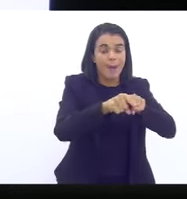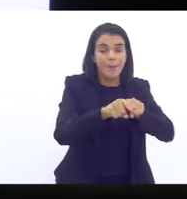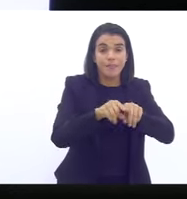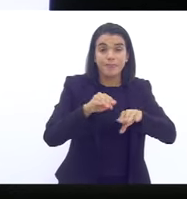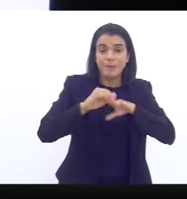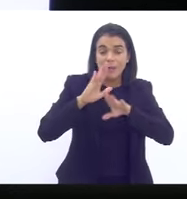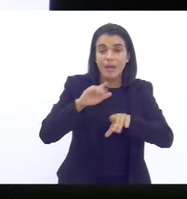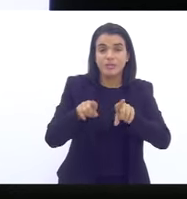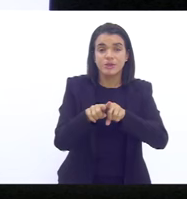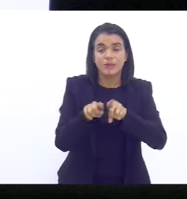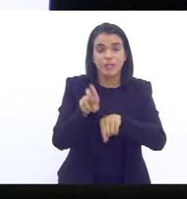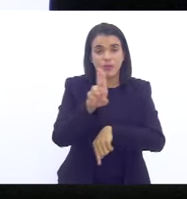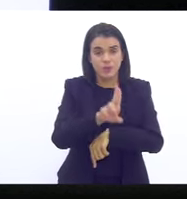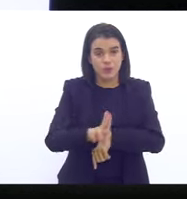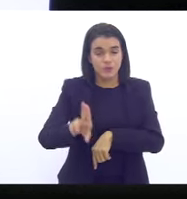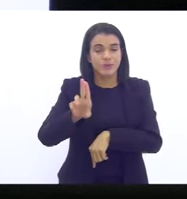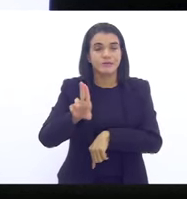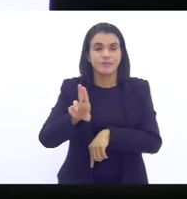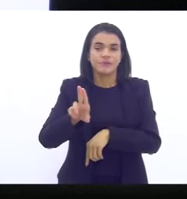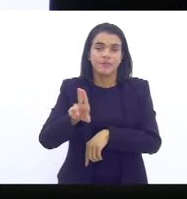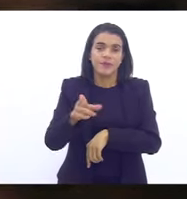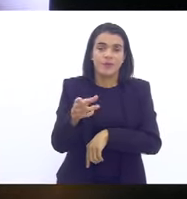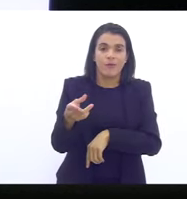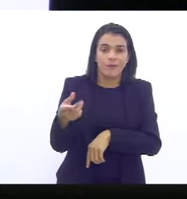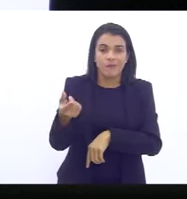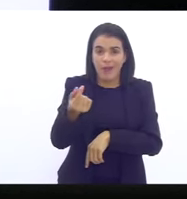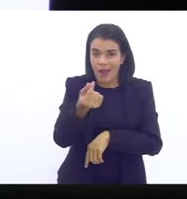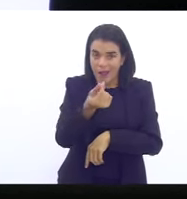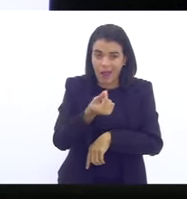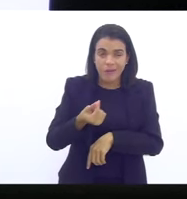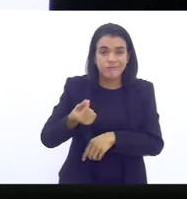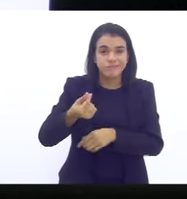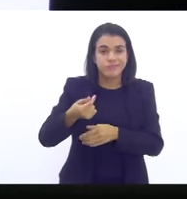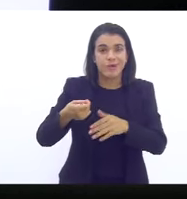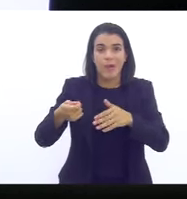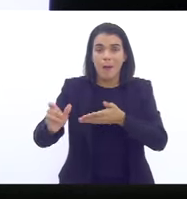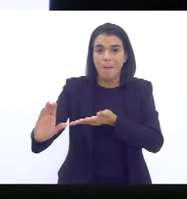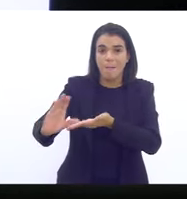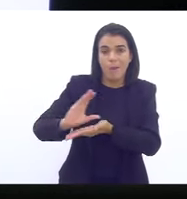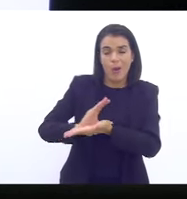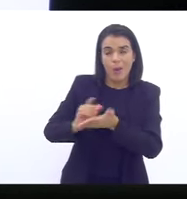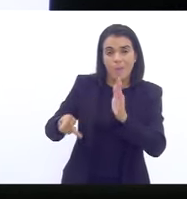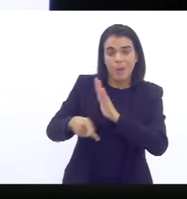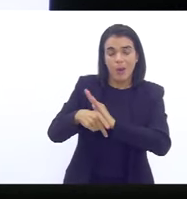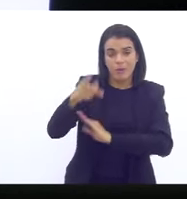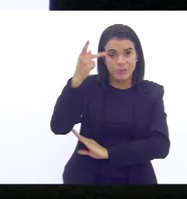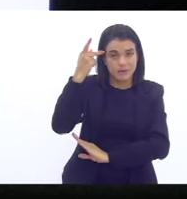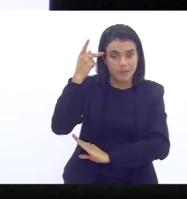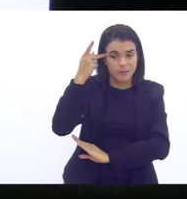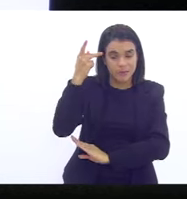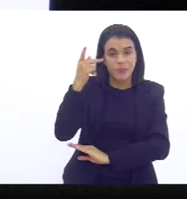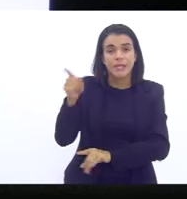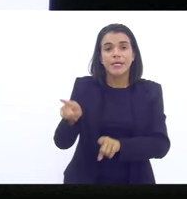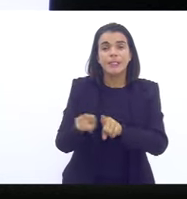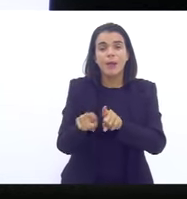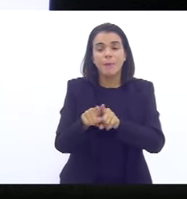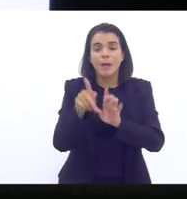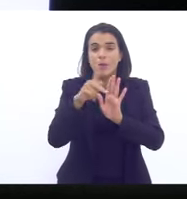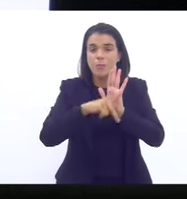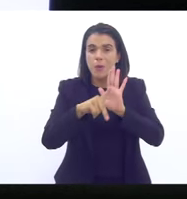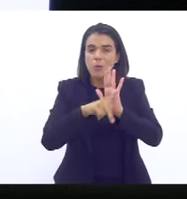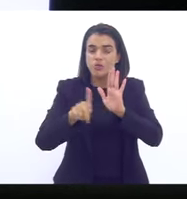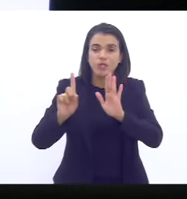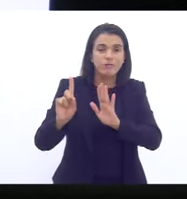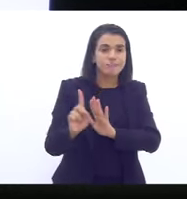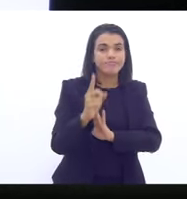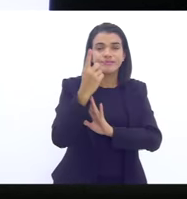de utilizarmos recursos da própria Enel, vindo de São Paulo, e ainda uma aplicação de um projeto piloto